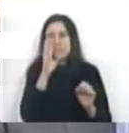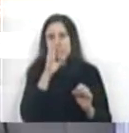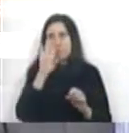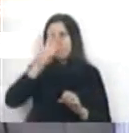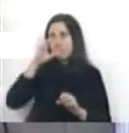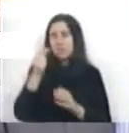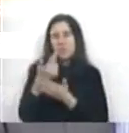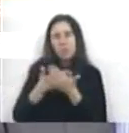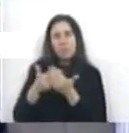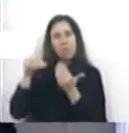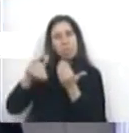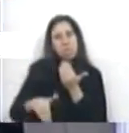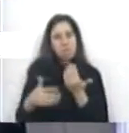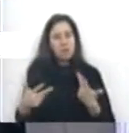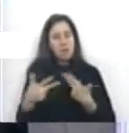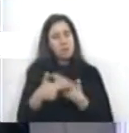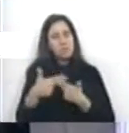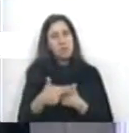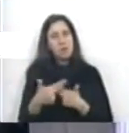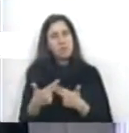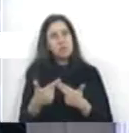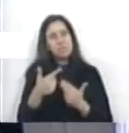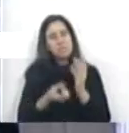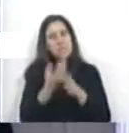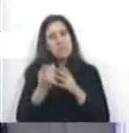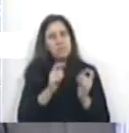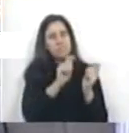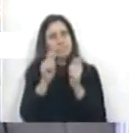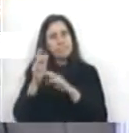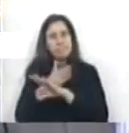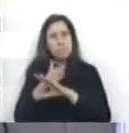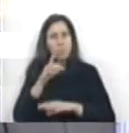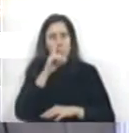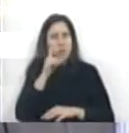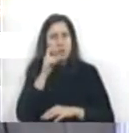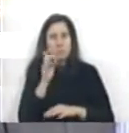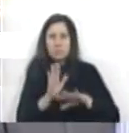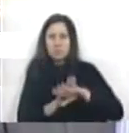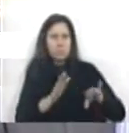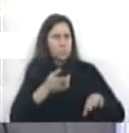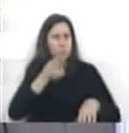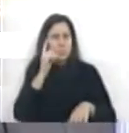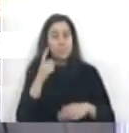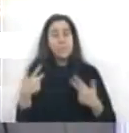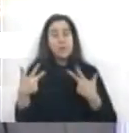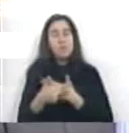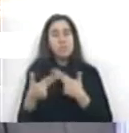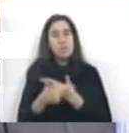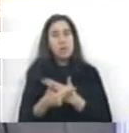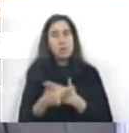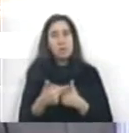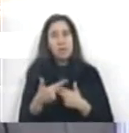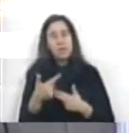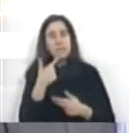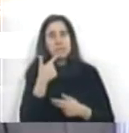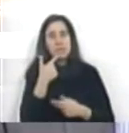rastos. Não há austeridade criativa nem redistributiva e muito menos de esquerda. A austeridade é